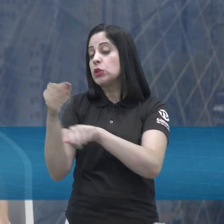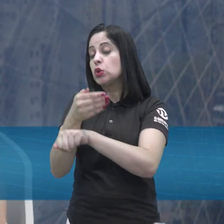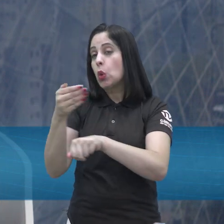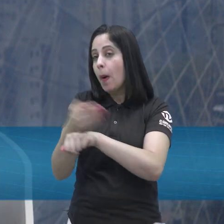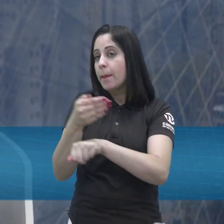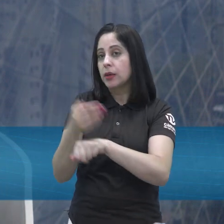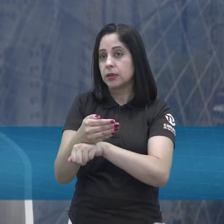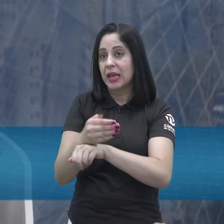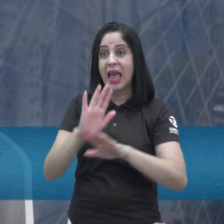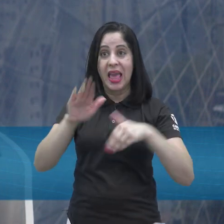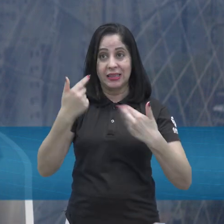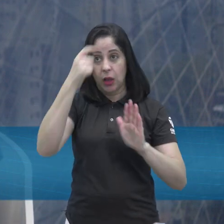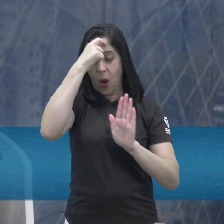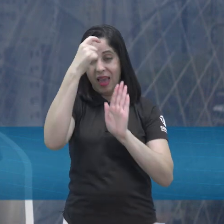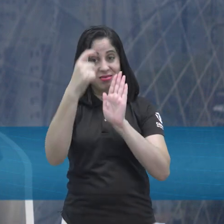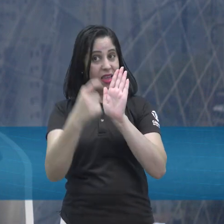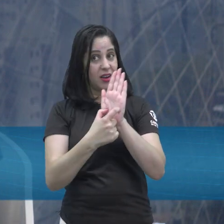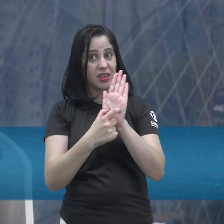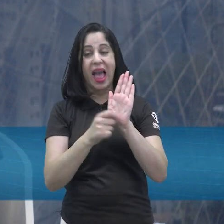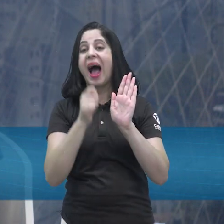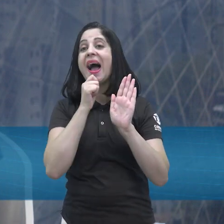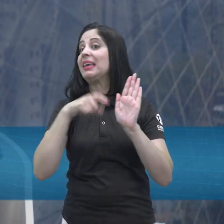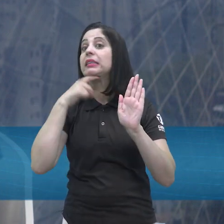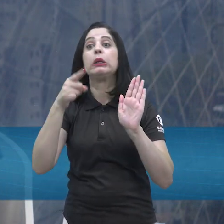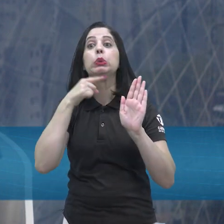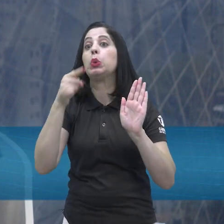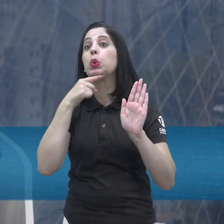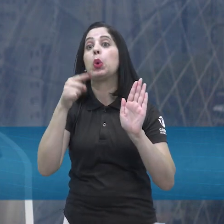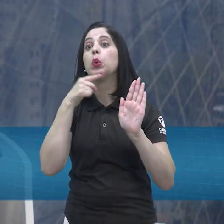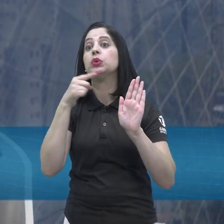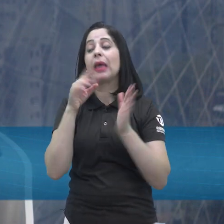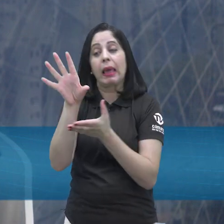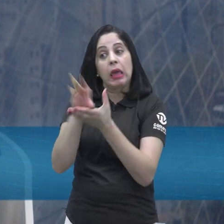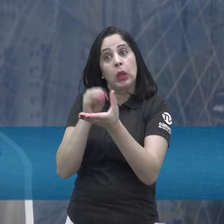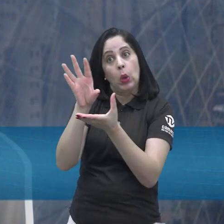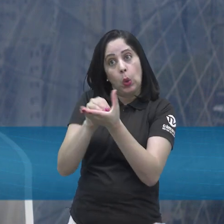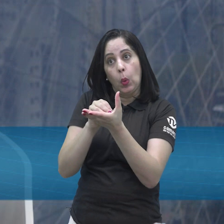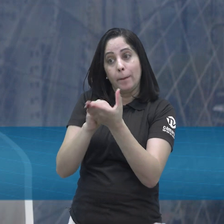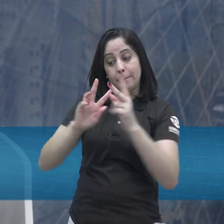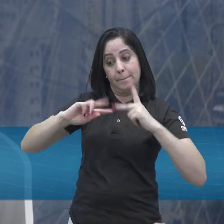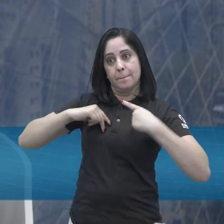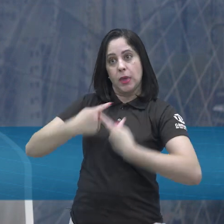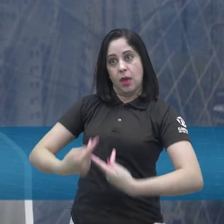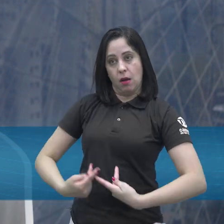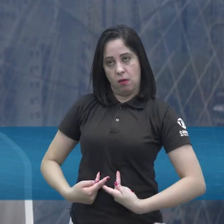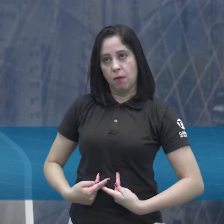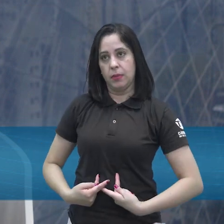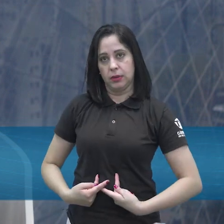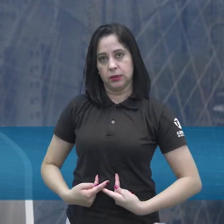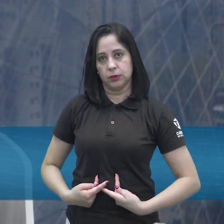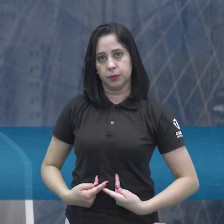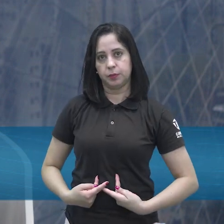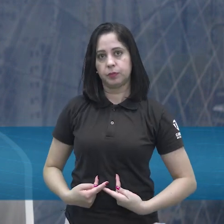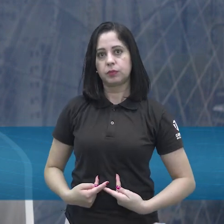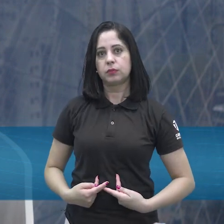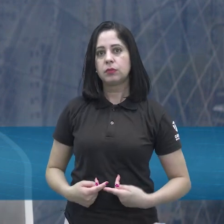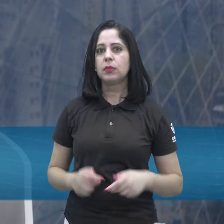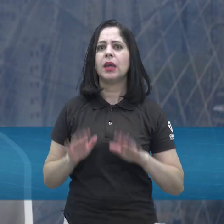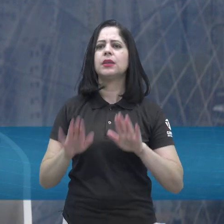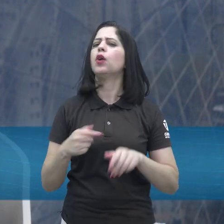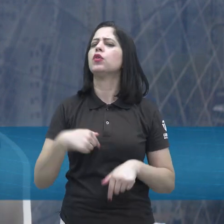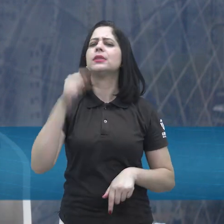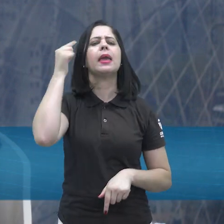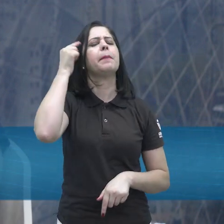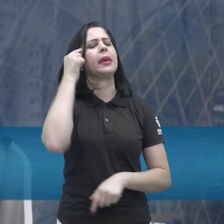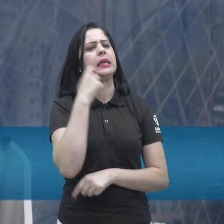do tráfego. Provavelmente você vai ter aí profissões que sim estão gritando para o futuro, porque elas exigem uma pessoa. Né? Então,